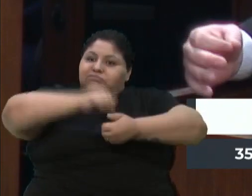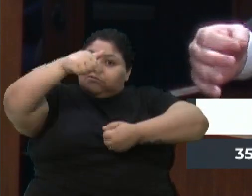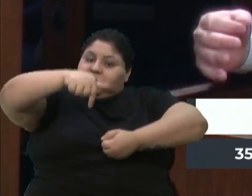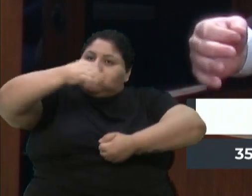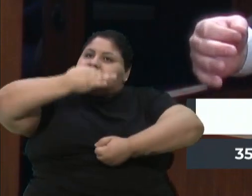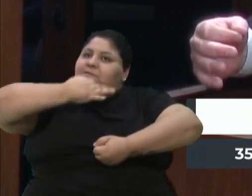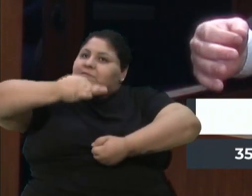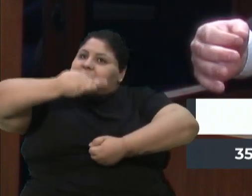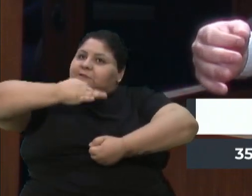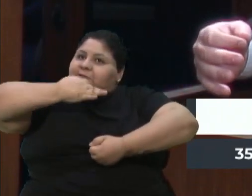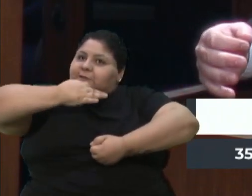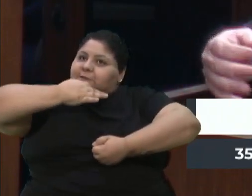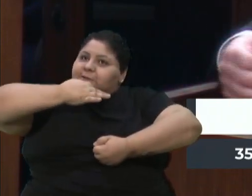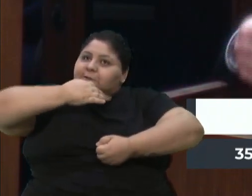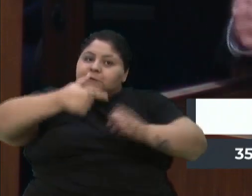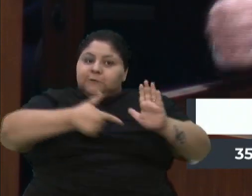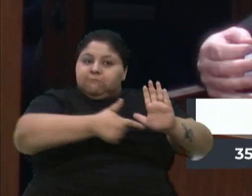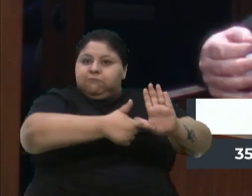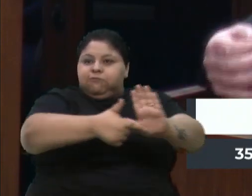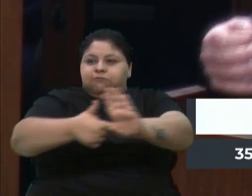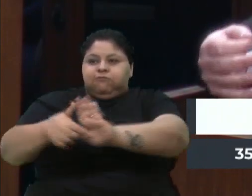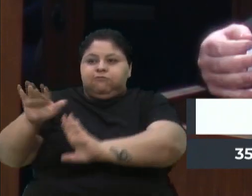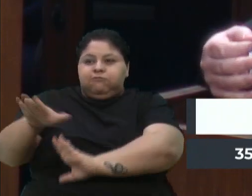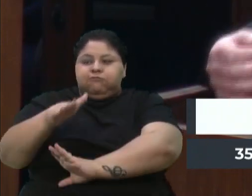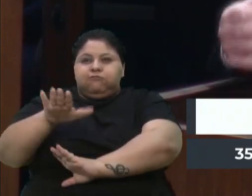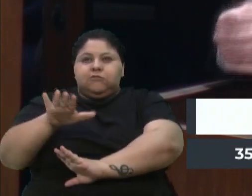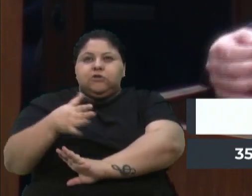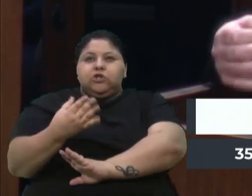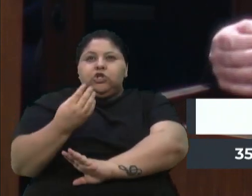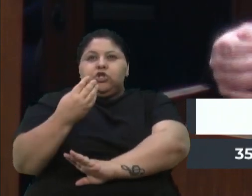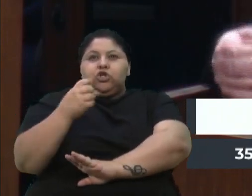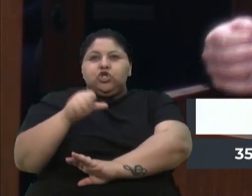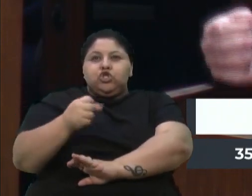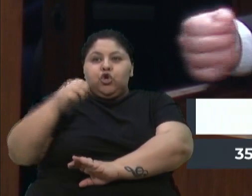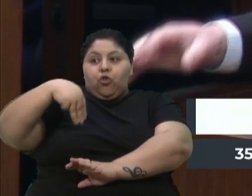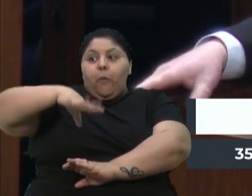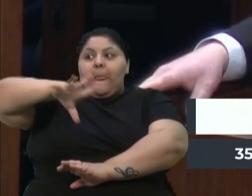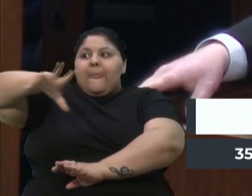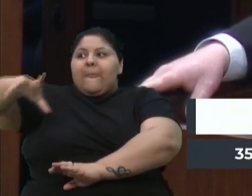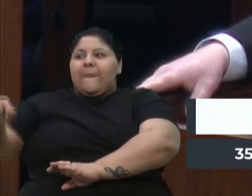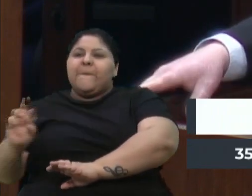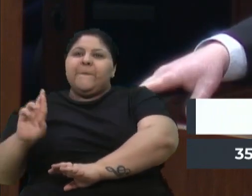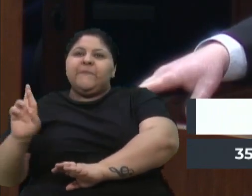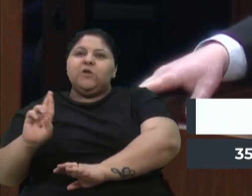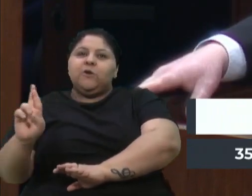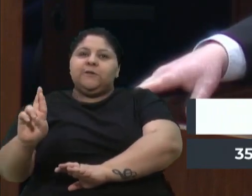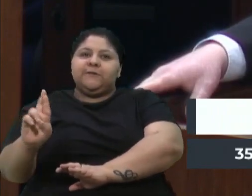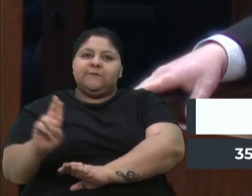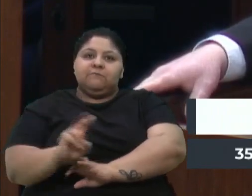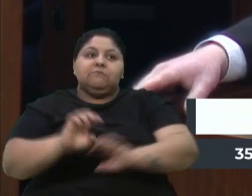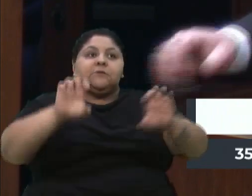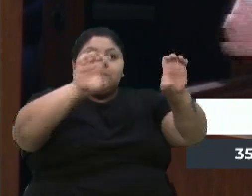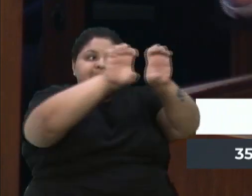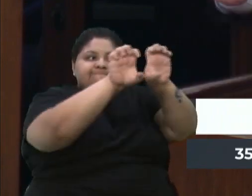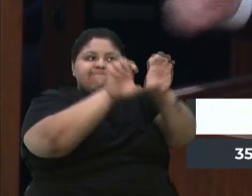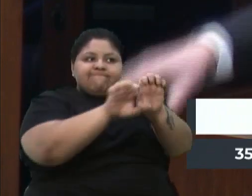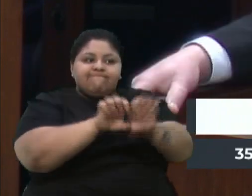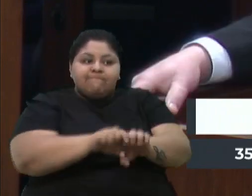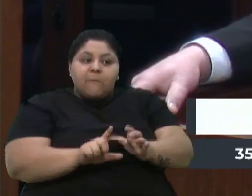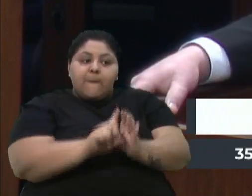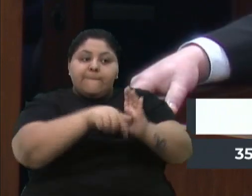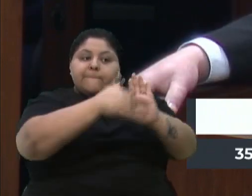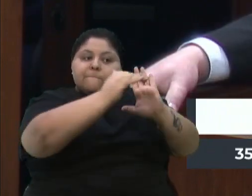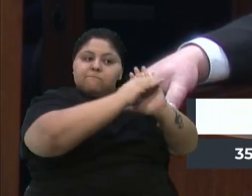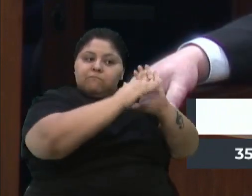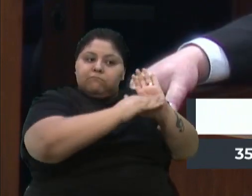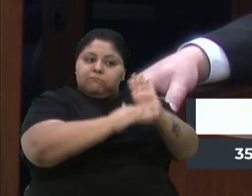em torno de 8 milhões de reais de pedidos a ele, para questões de infraestrutura, para o próximo programa